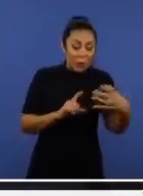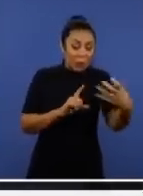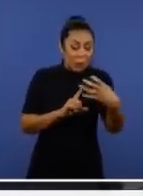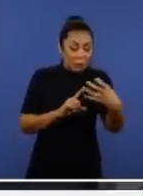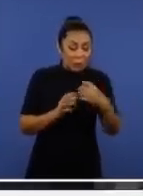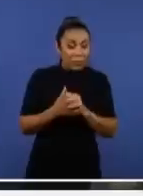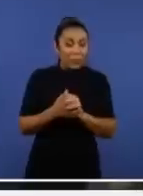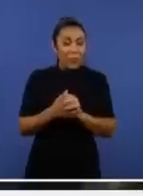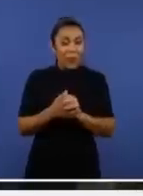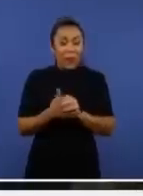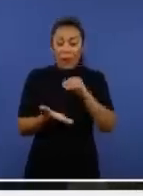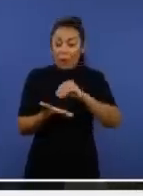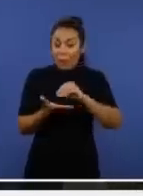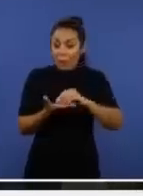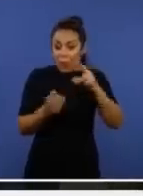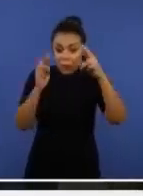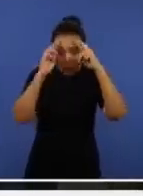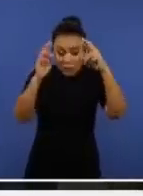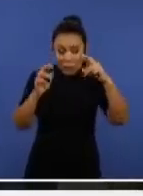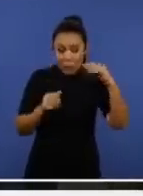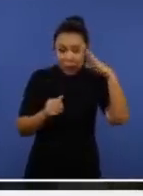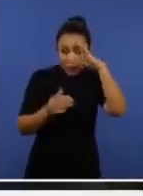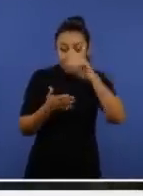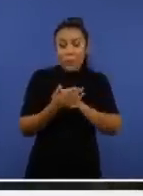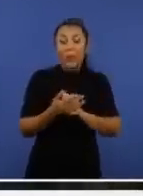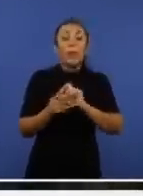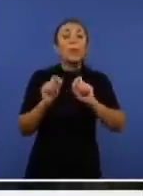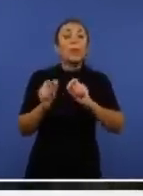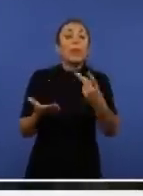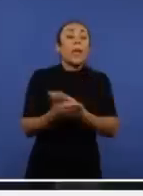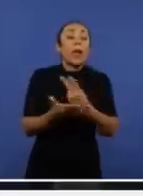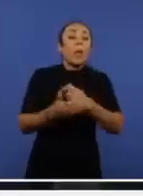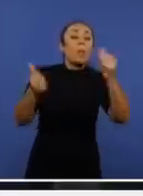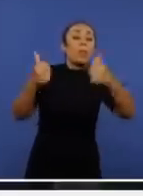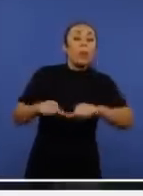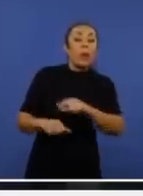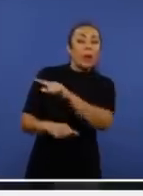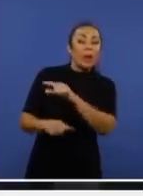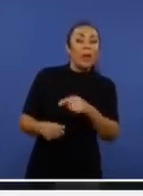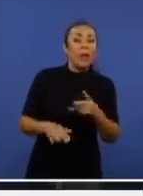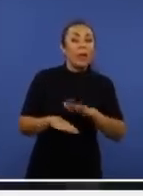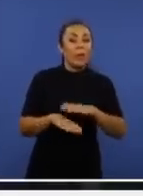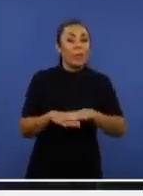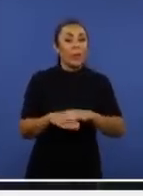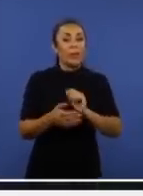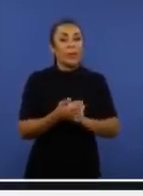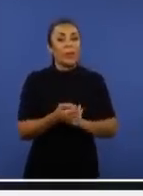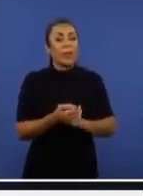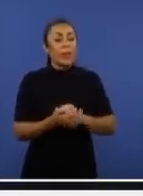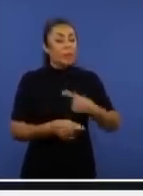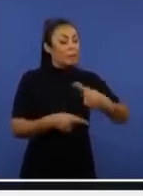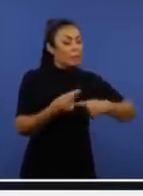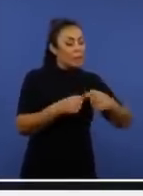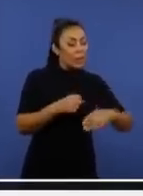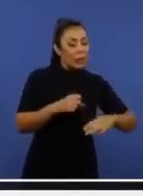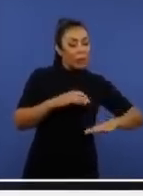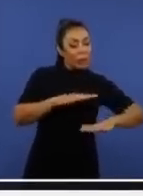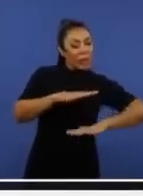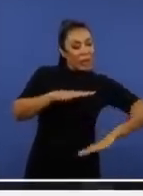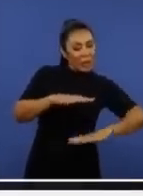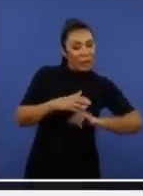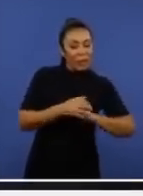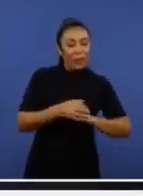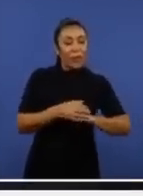desrespeitoso. E o maior erro que ele cometeu no debate foi debater com uma jornalista em baixo nível, e isso atraiu ali uma